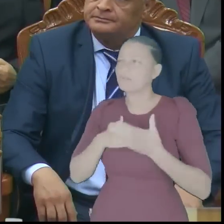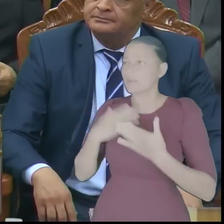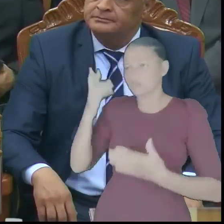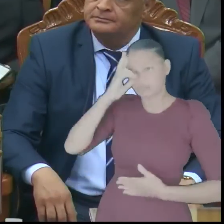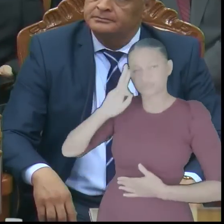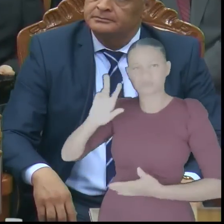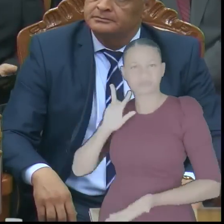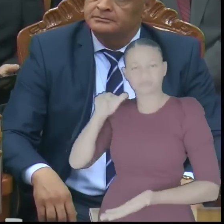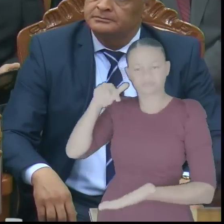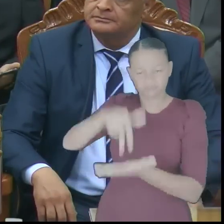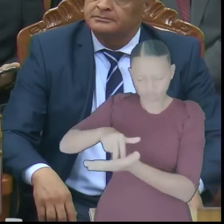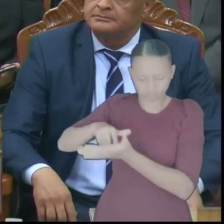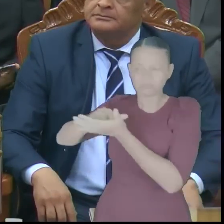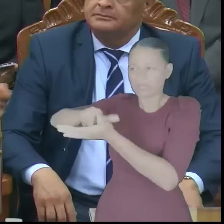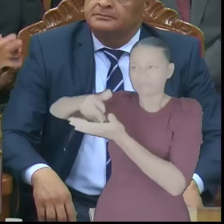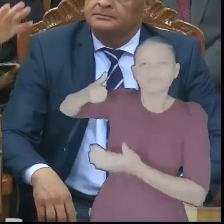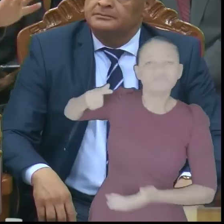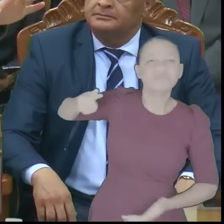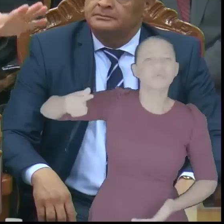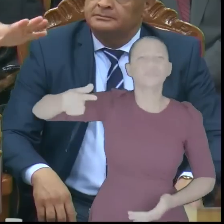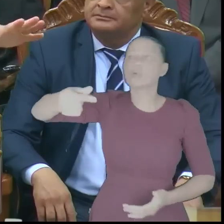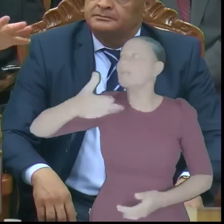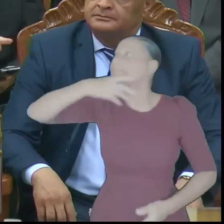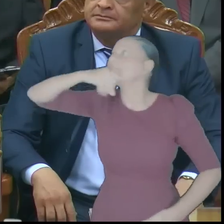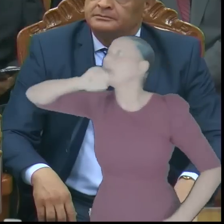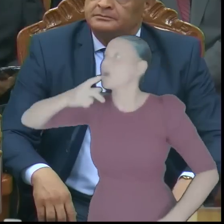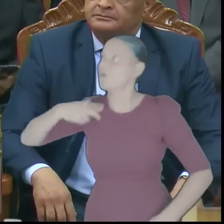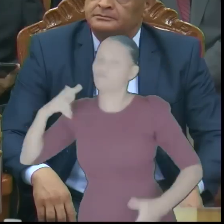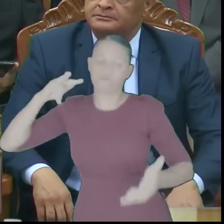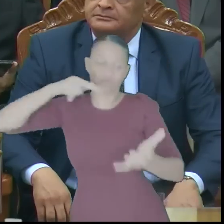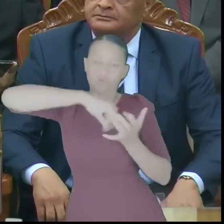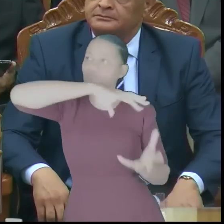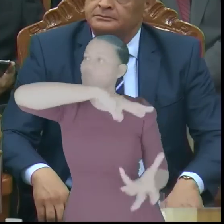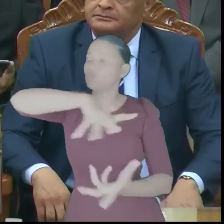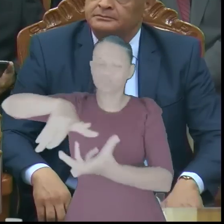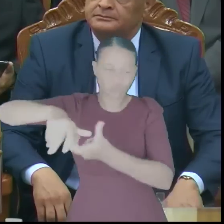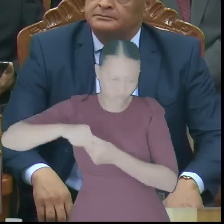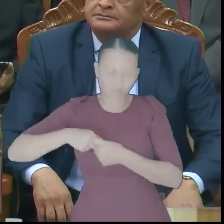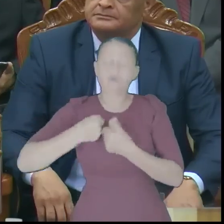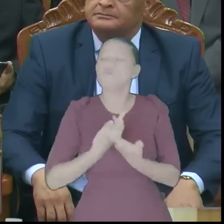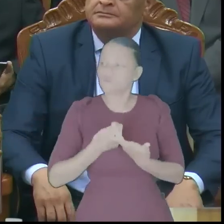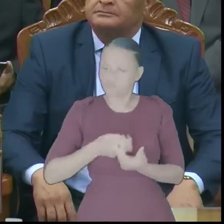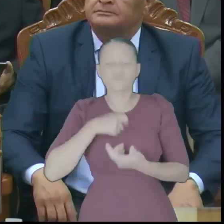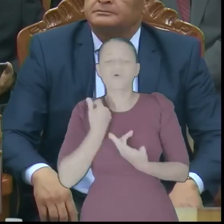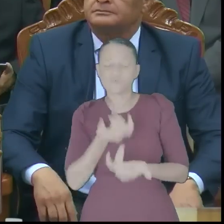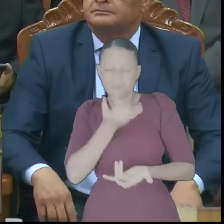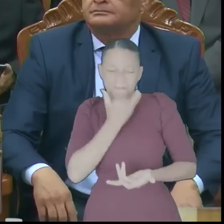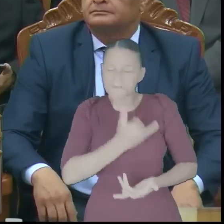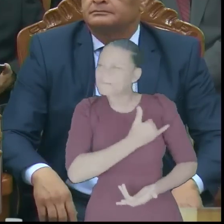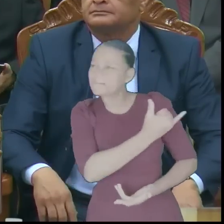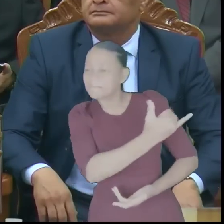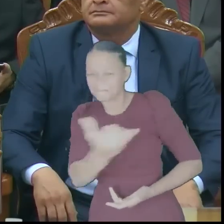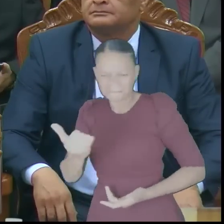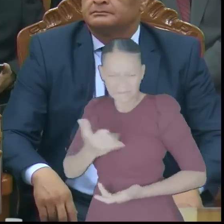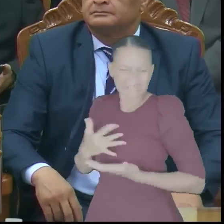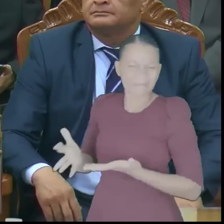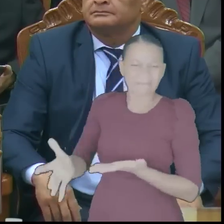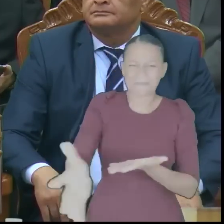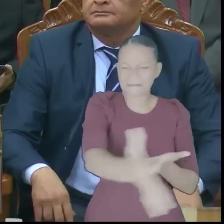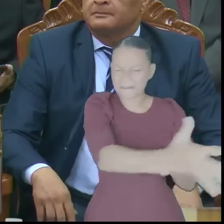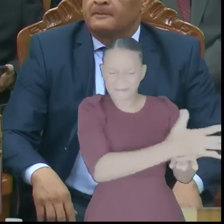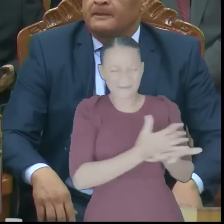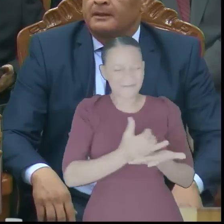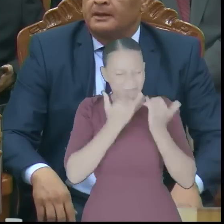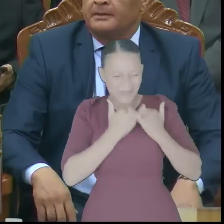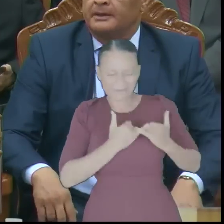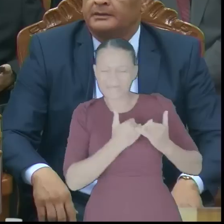na eternidade e ele disse, Pai, eu vou descer, eu vou pagar essa dívida, eu vou resgatar esse escrito. Aí